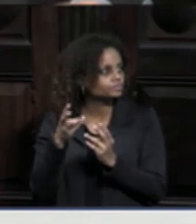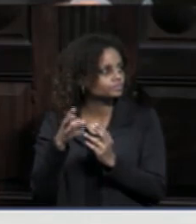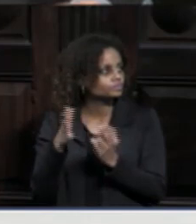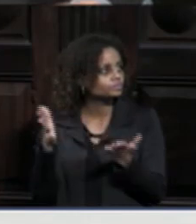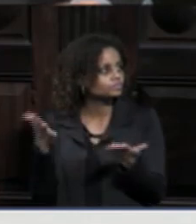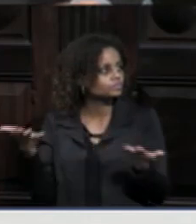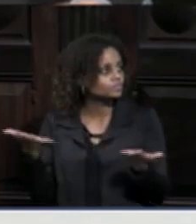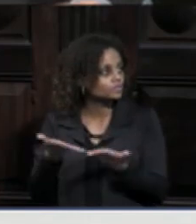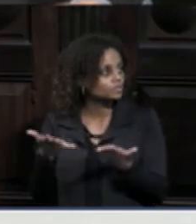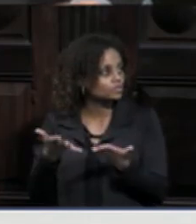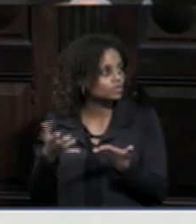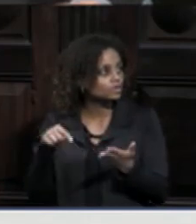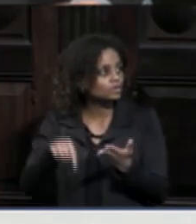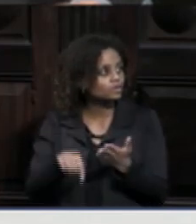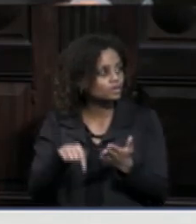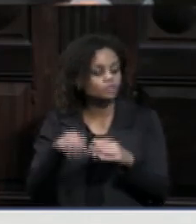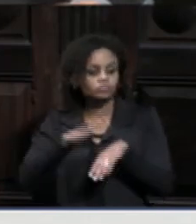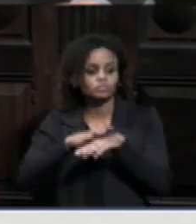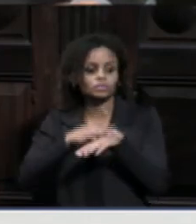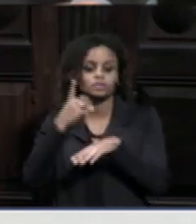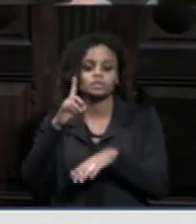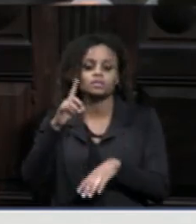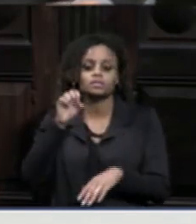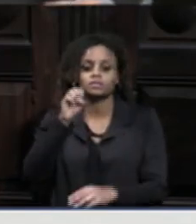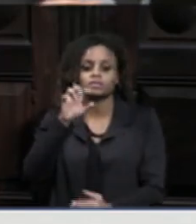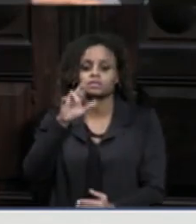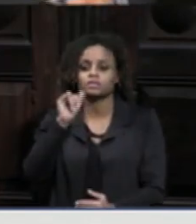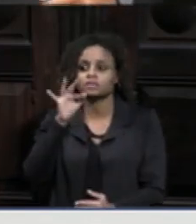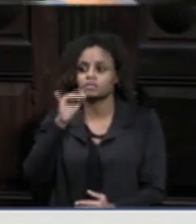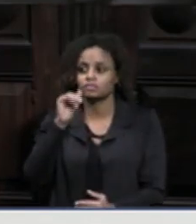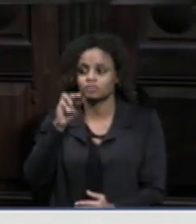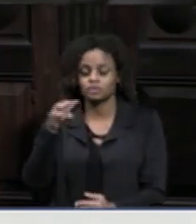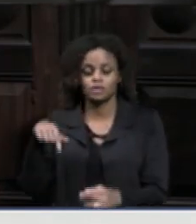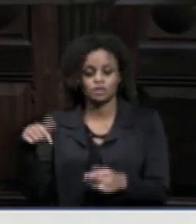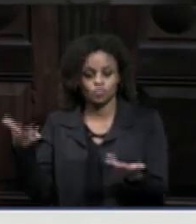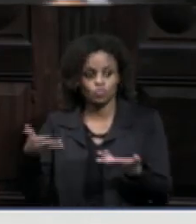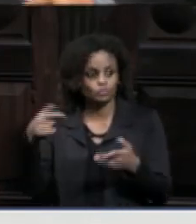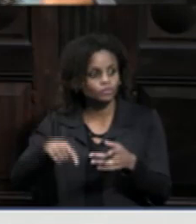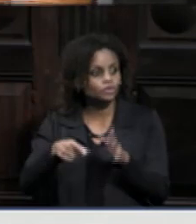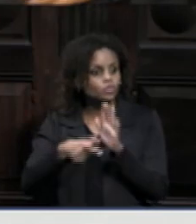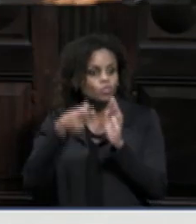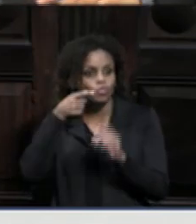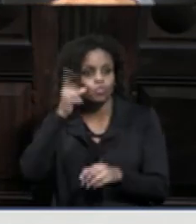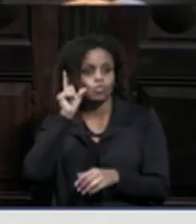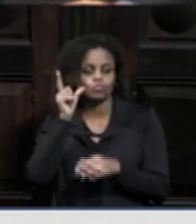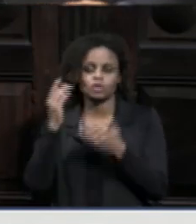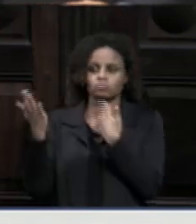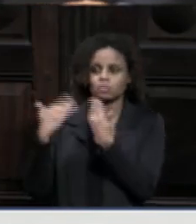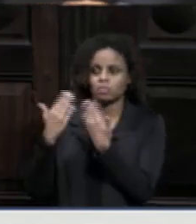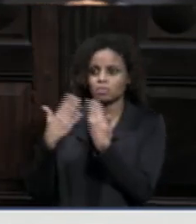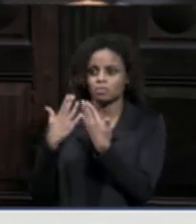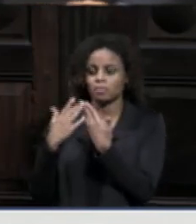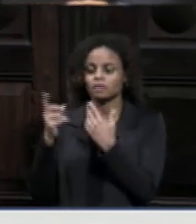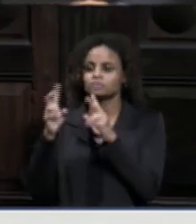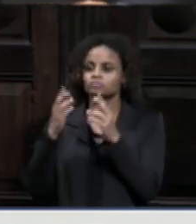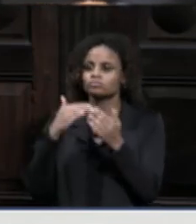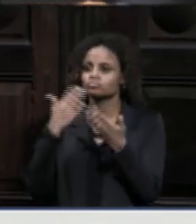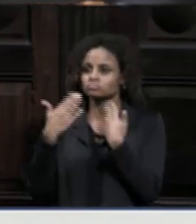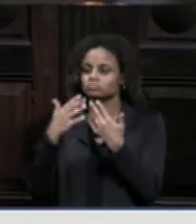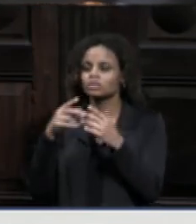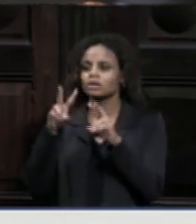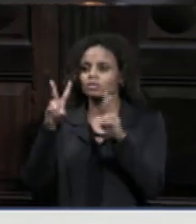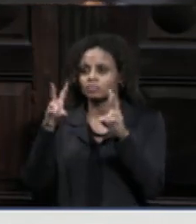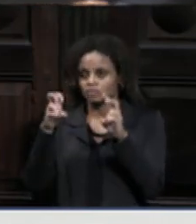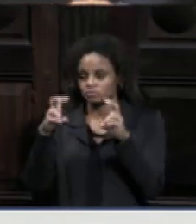Está presente o autor do projeto, o deputado Flávio Serafini, que ontem, em uma conversa comigo, falava sobre esse projeto.